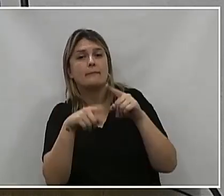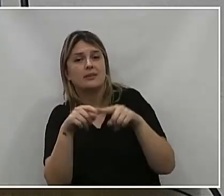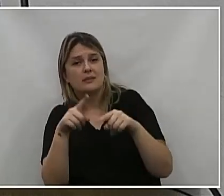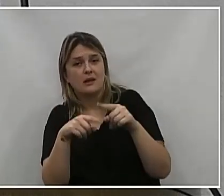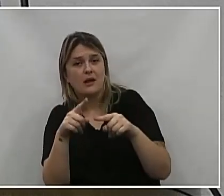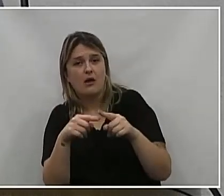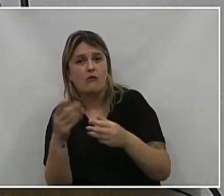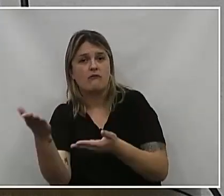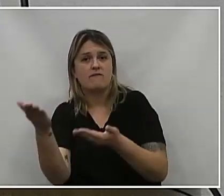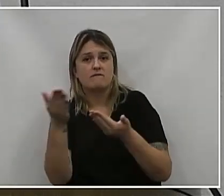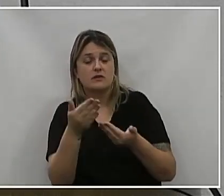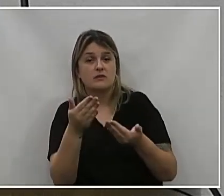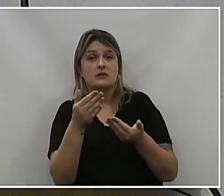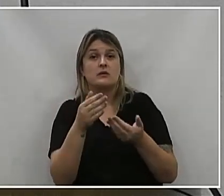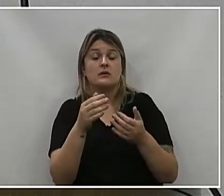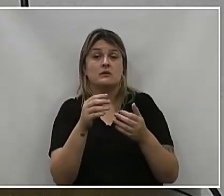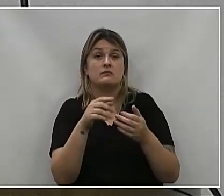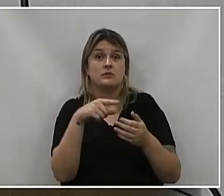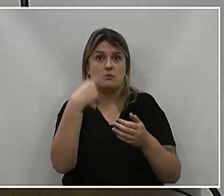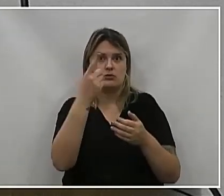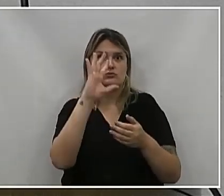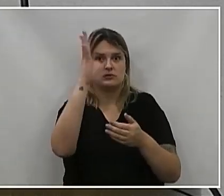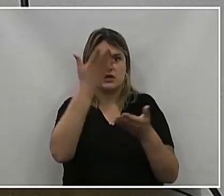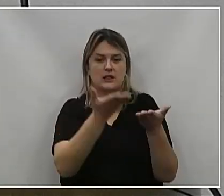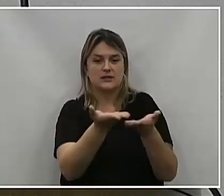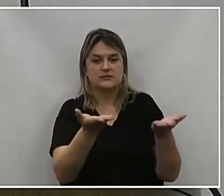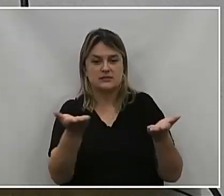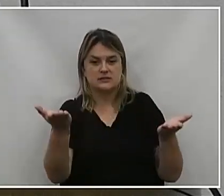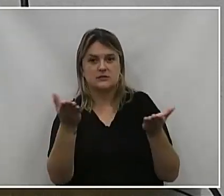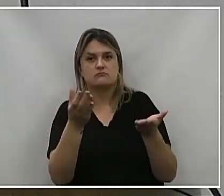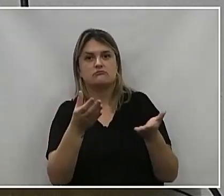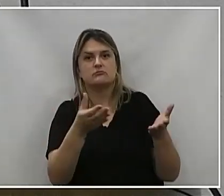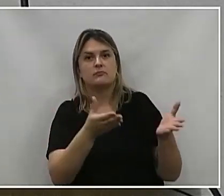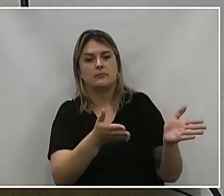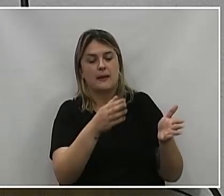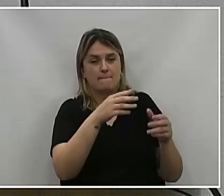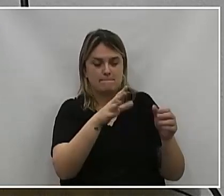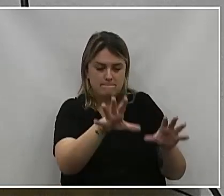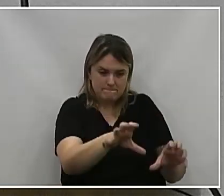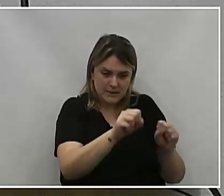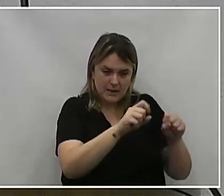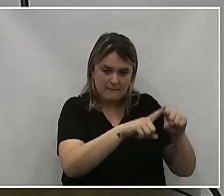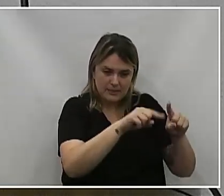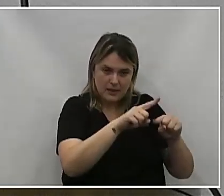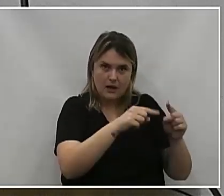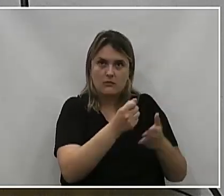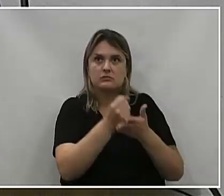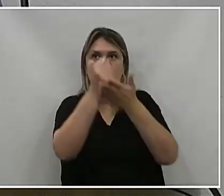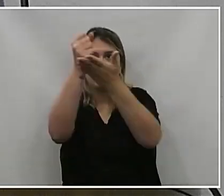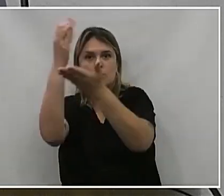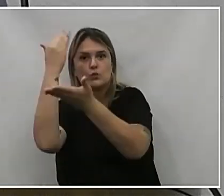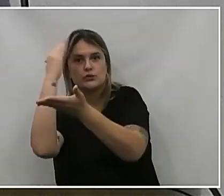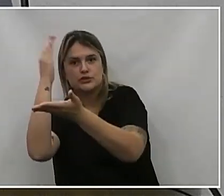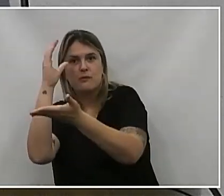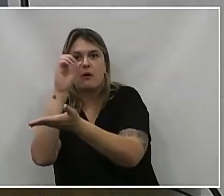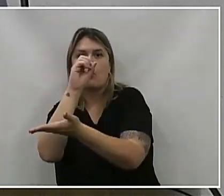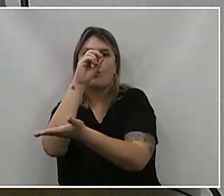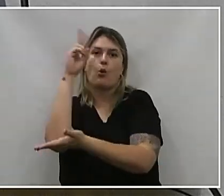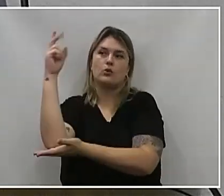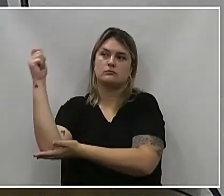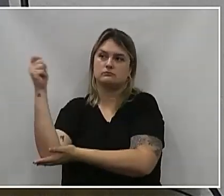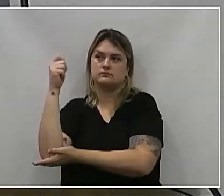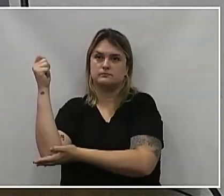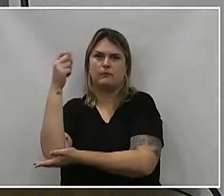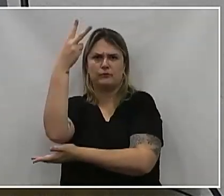foram recebidos pós-licitação para um laboratório, né, de Curitiba ou do Rio Grande do Sul, que são os dois mais